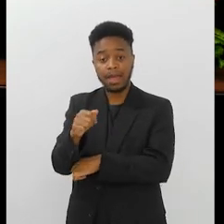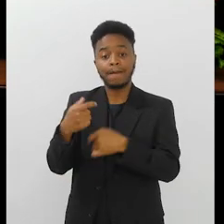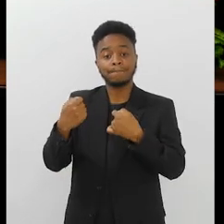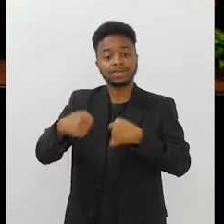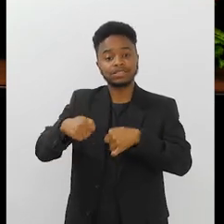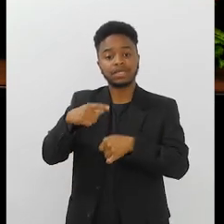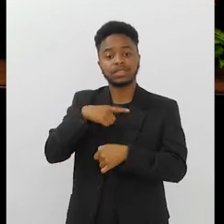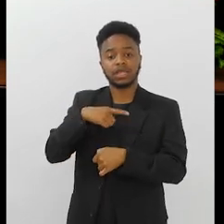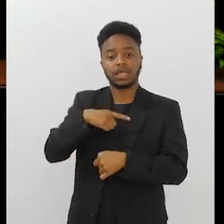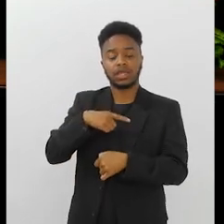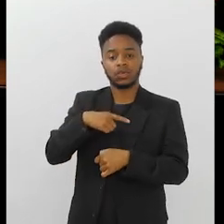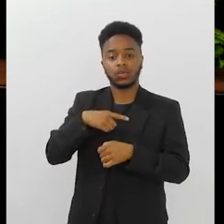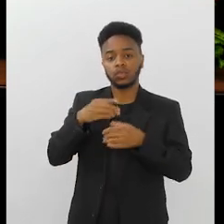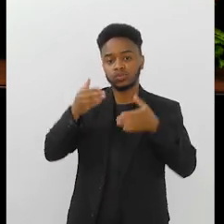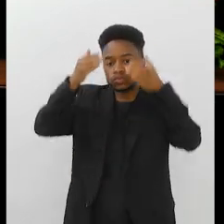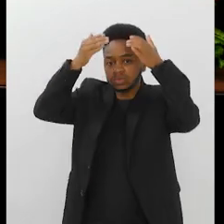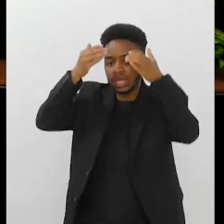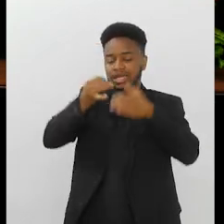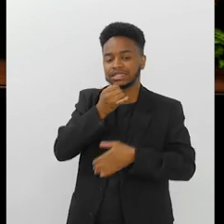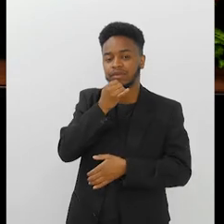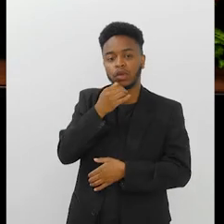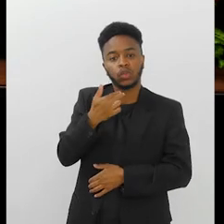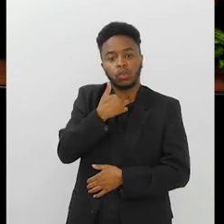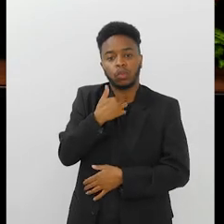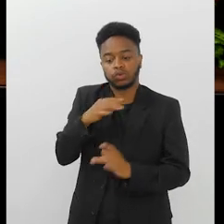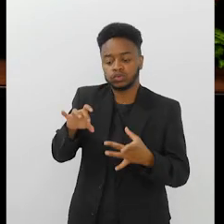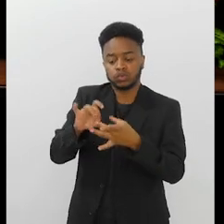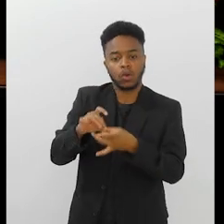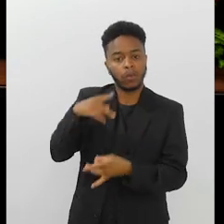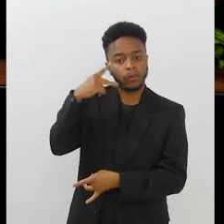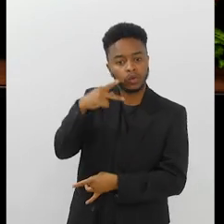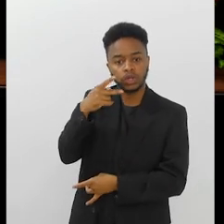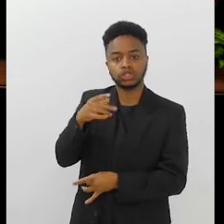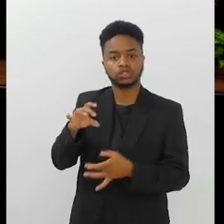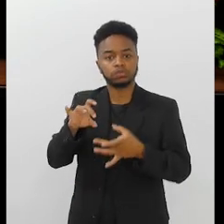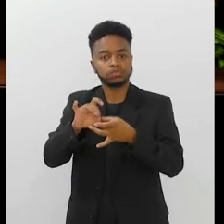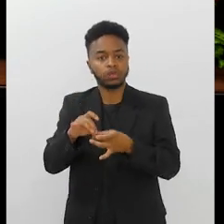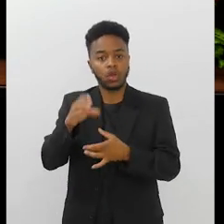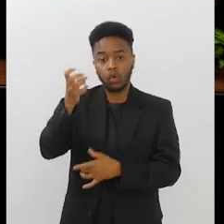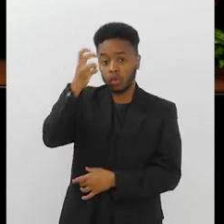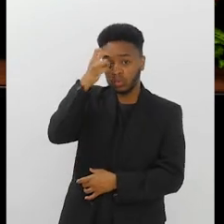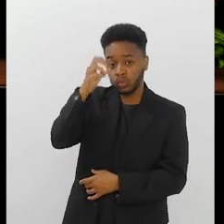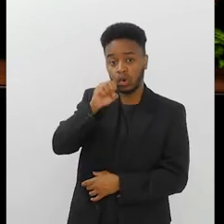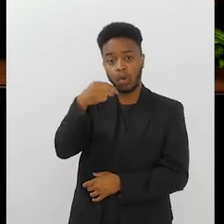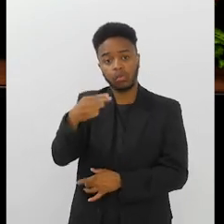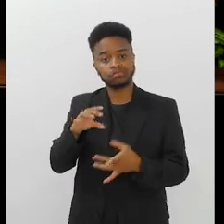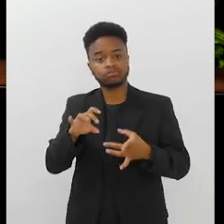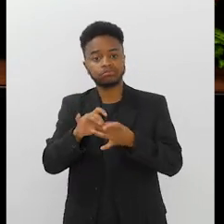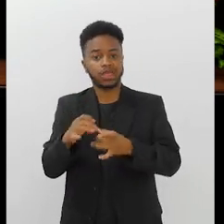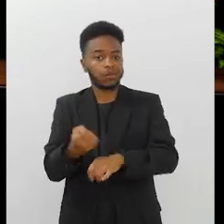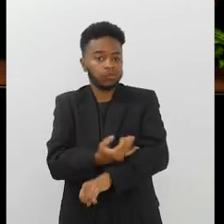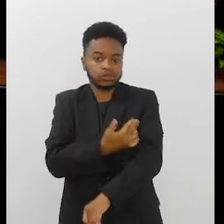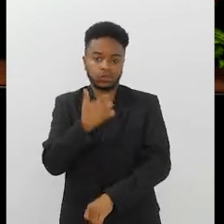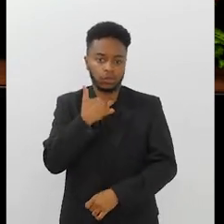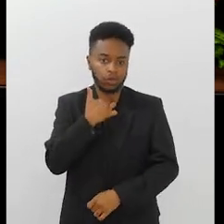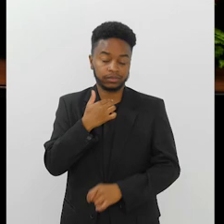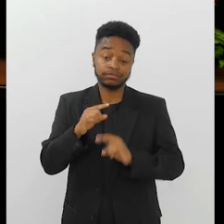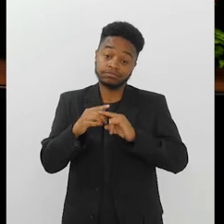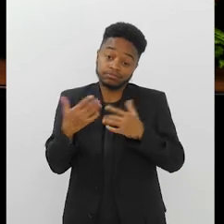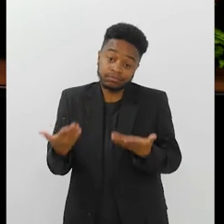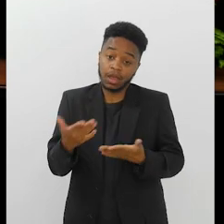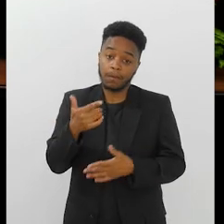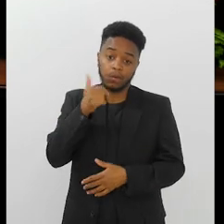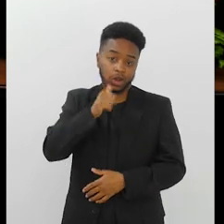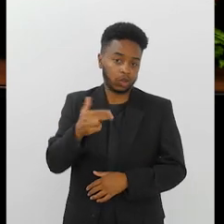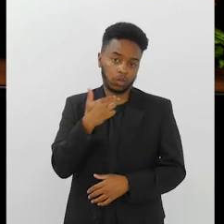não esteja por exemplo contaminado por uma política por uma cultura nem sequer por uma emoção e a mulher